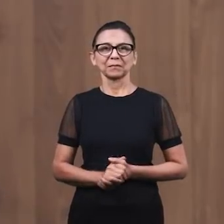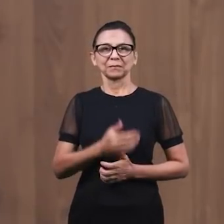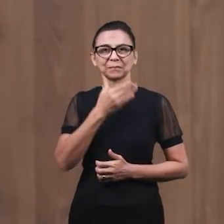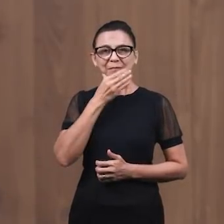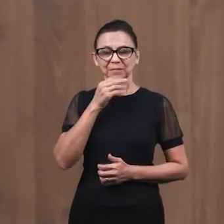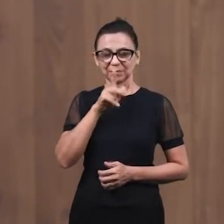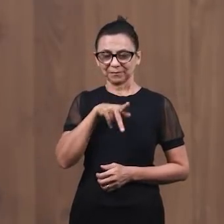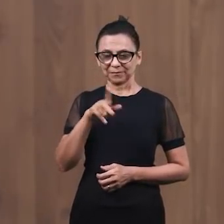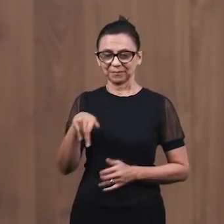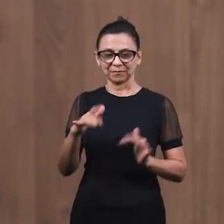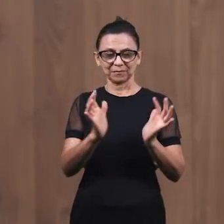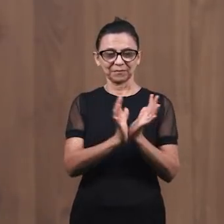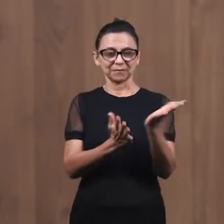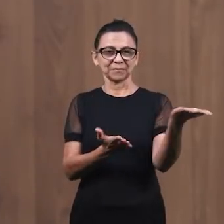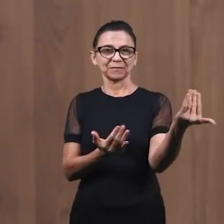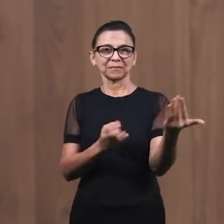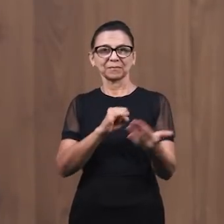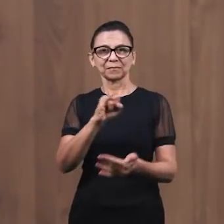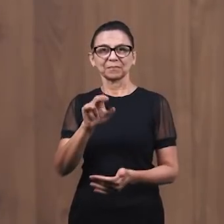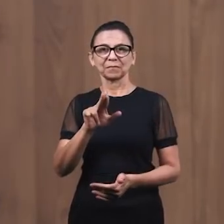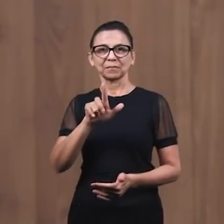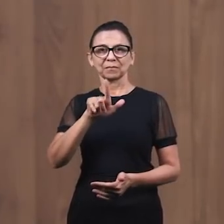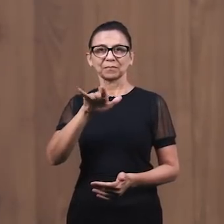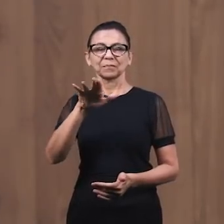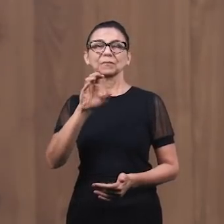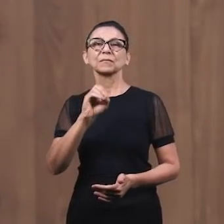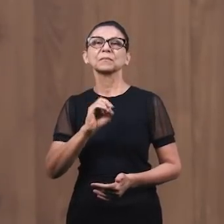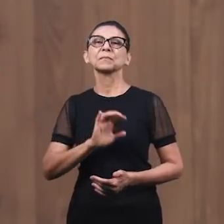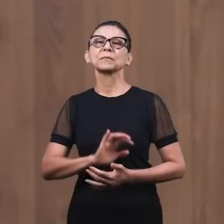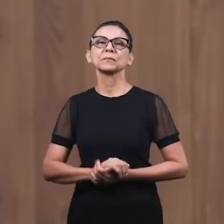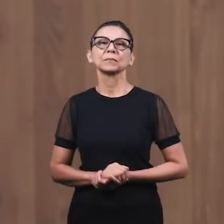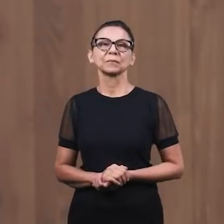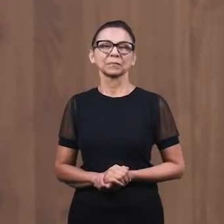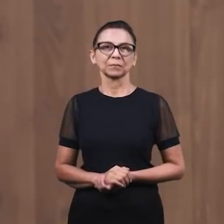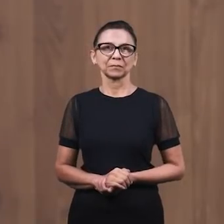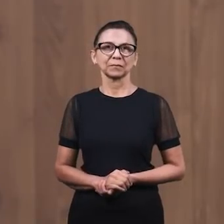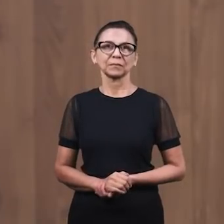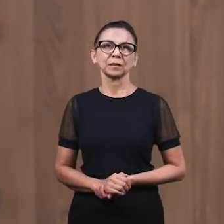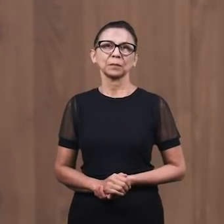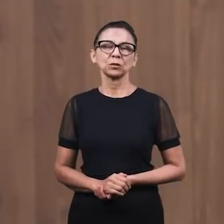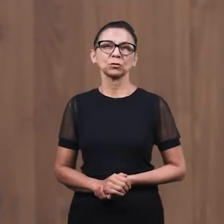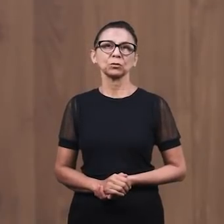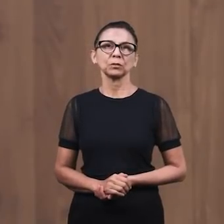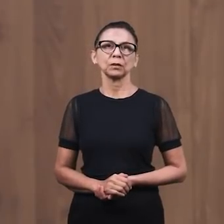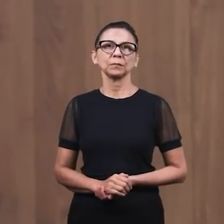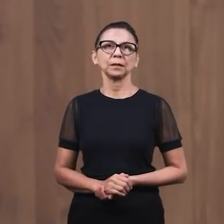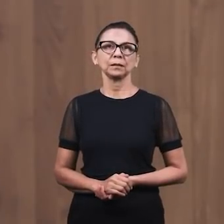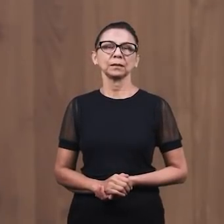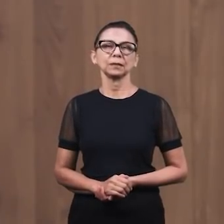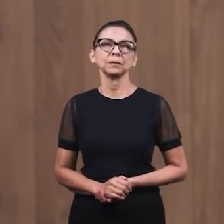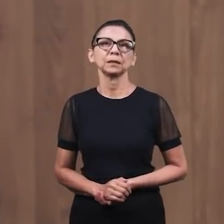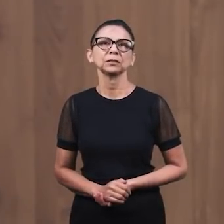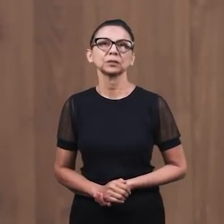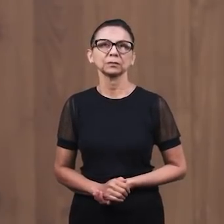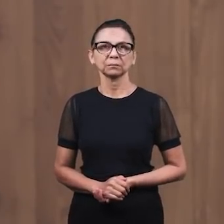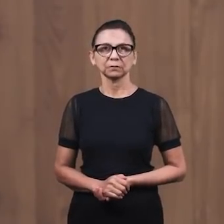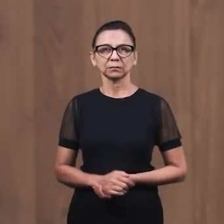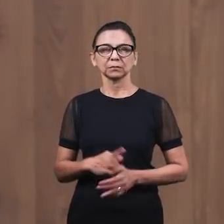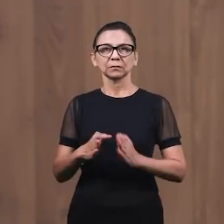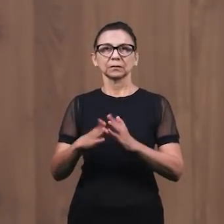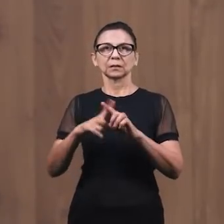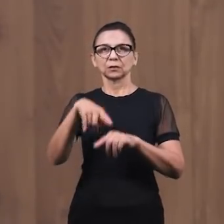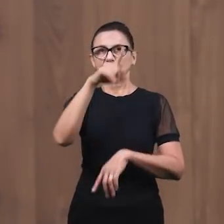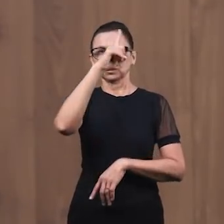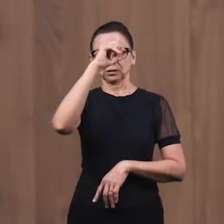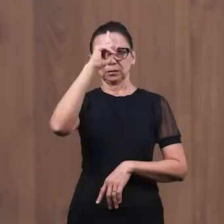jovens. Esse professor de jovens é o nosso irmão Júlio Fontes Laranjeiras. Ele é professor dos jovens das igrejas de Milão,